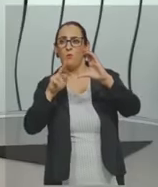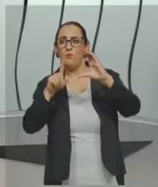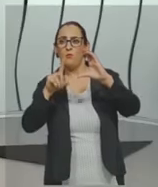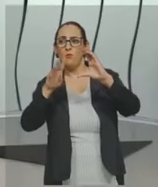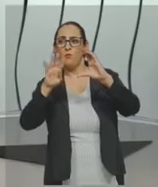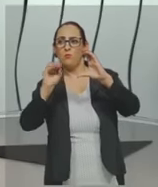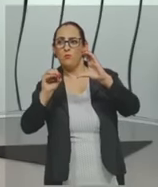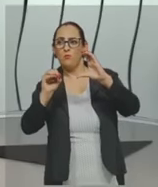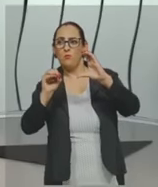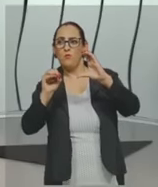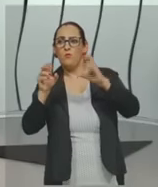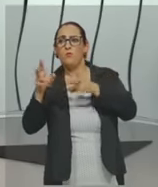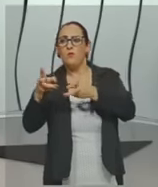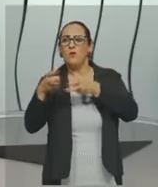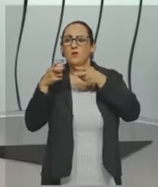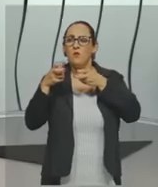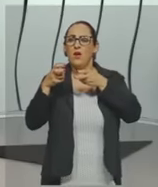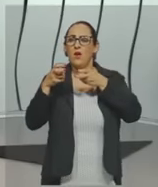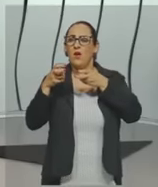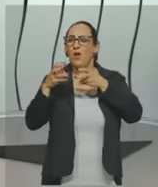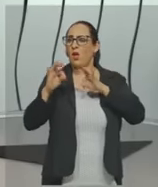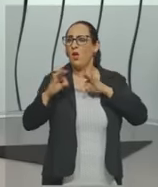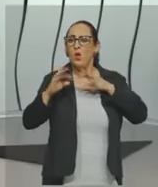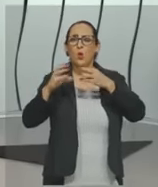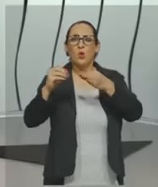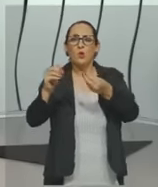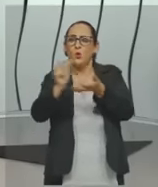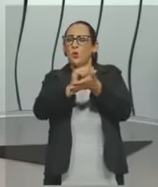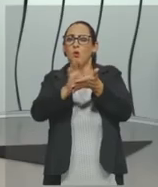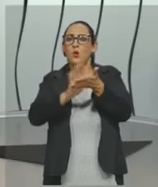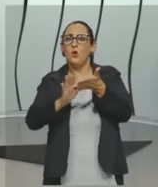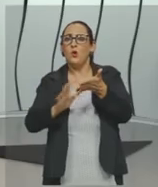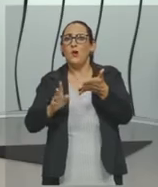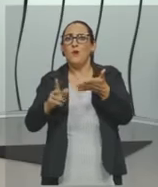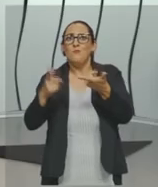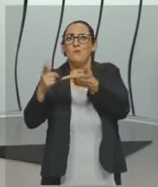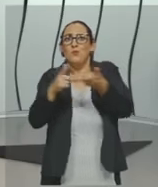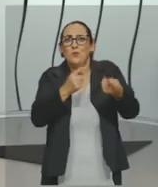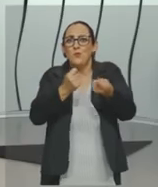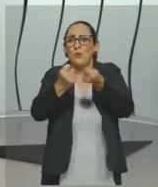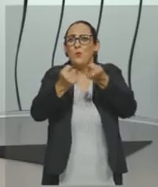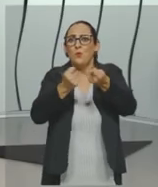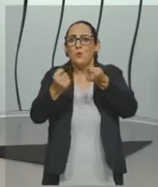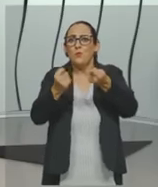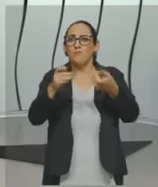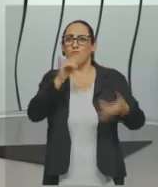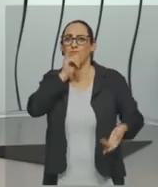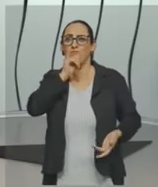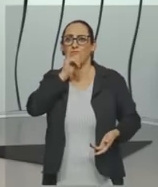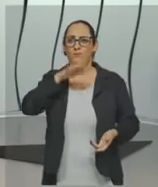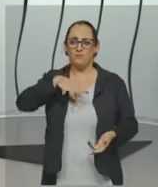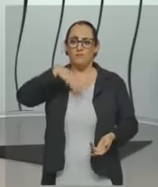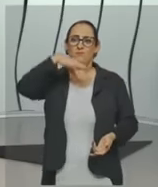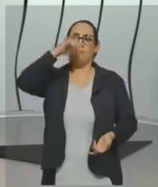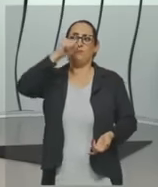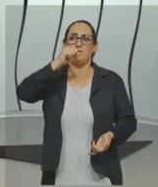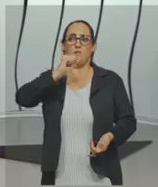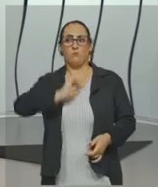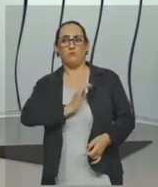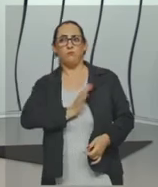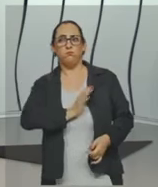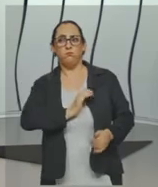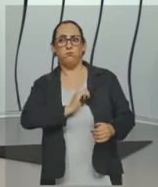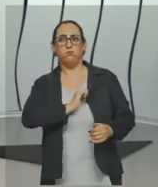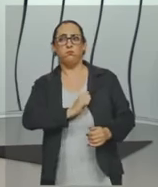aquelas atividades que são autônomas, que eu não tenho controle sobre ela, respiração, batimento